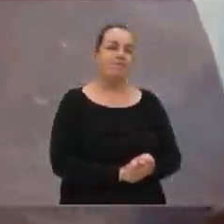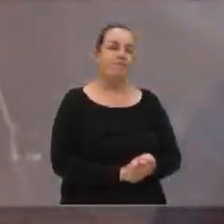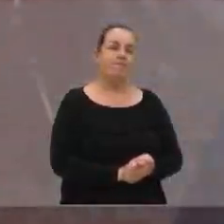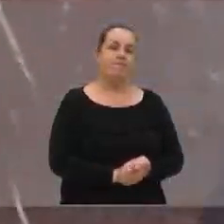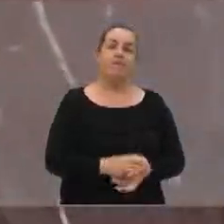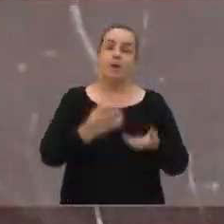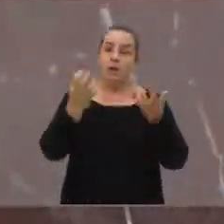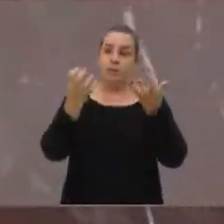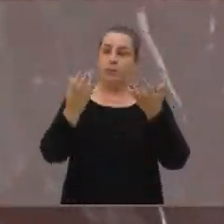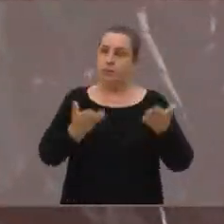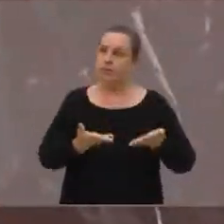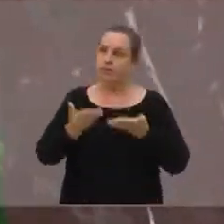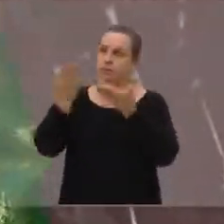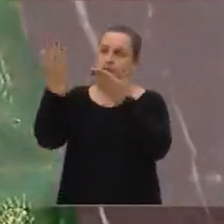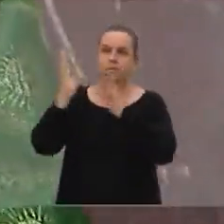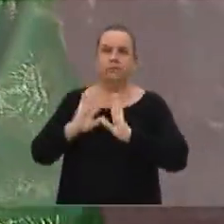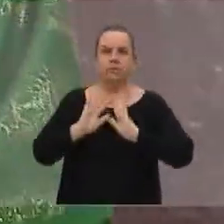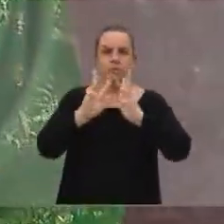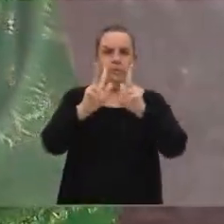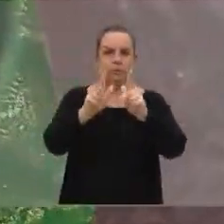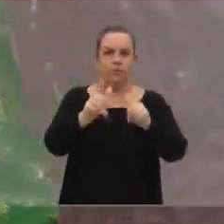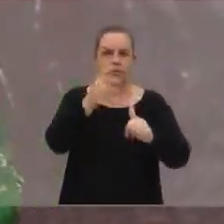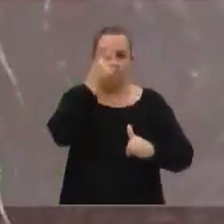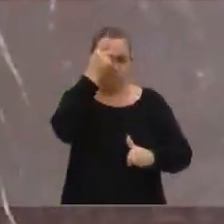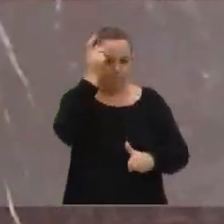Quero colocar todos os missionários,